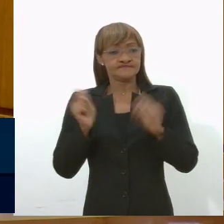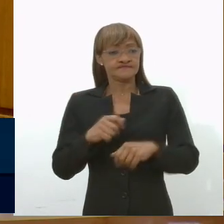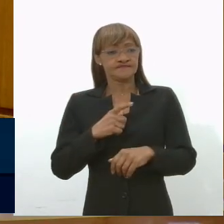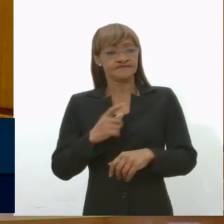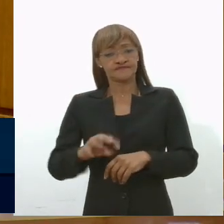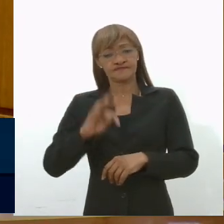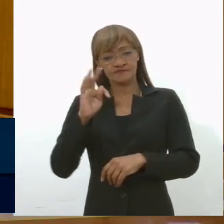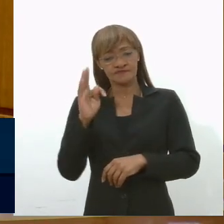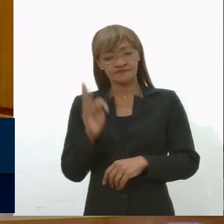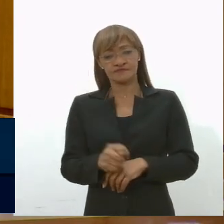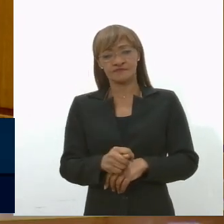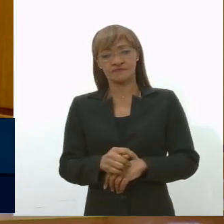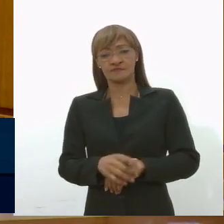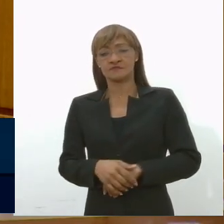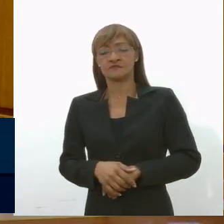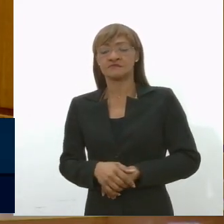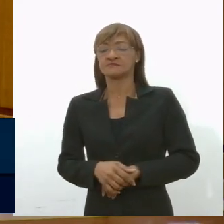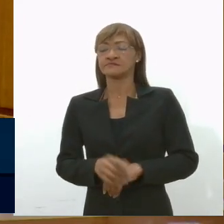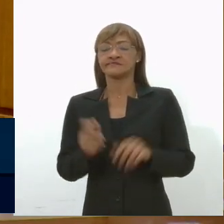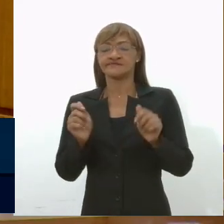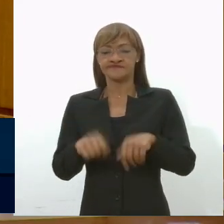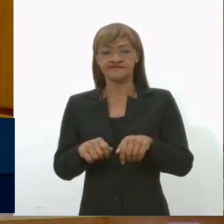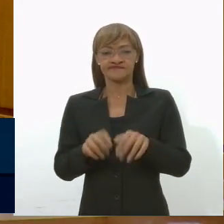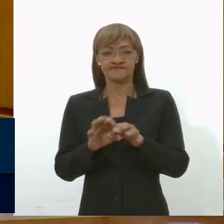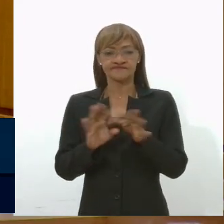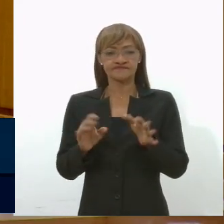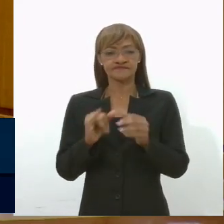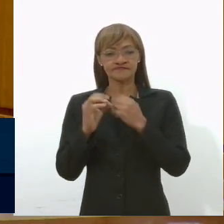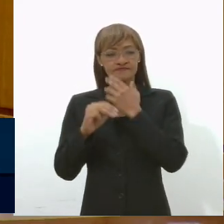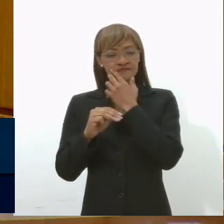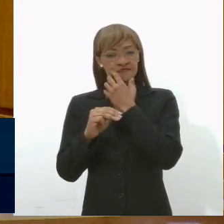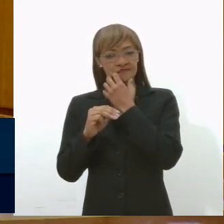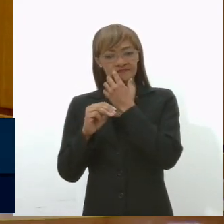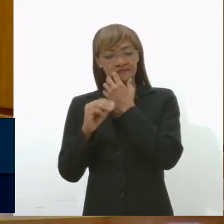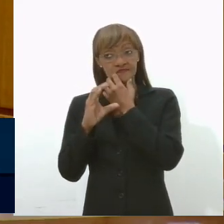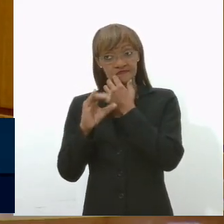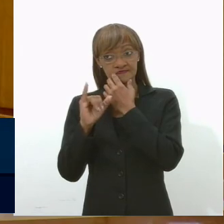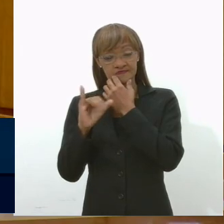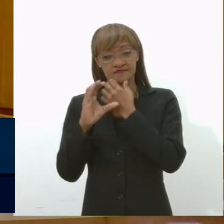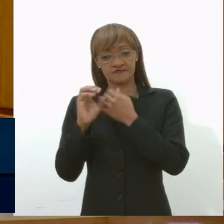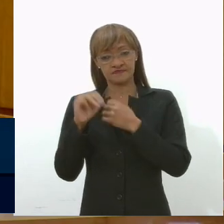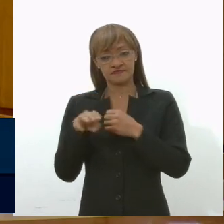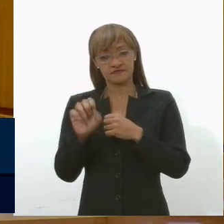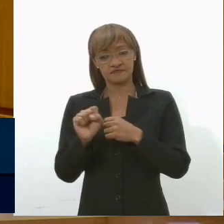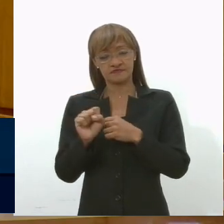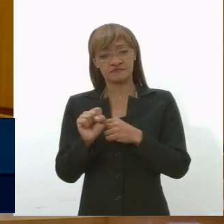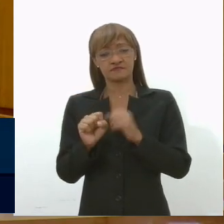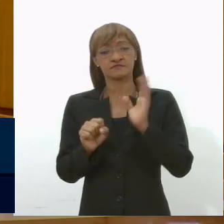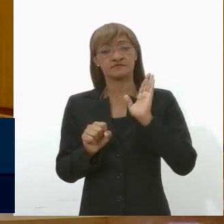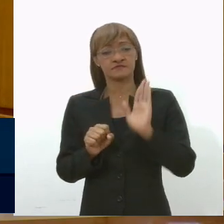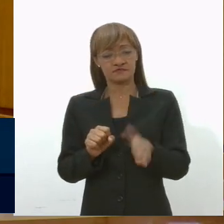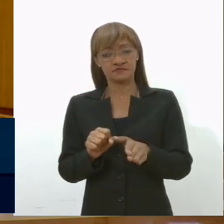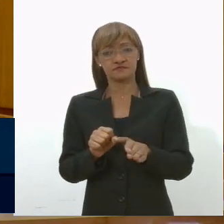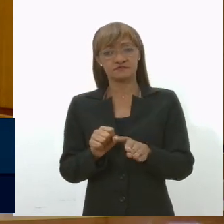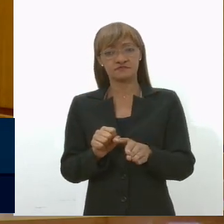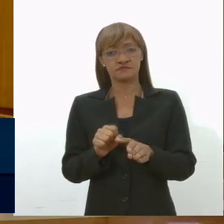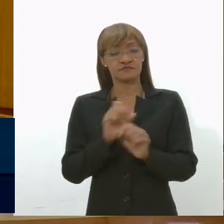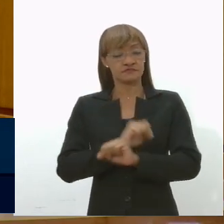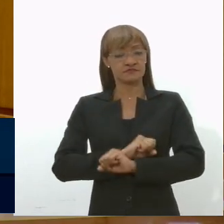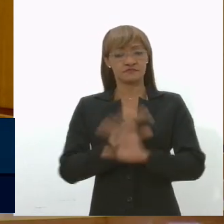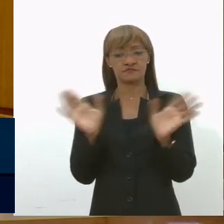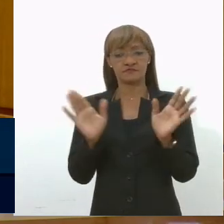competência para distribuir cota de ICMS. Então, isso já está, é pacífico. O Supremo